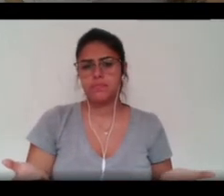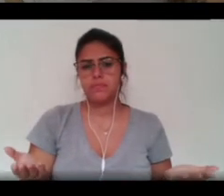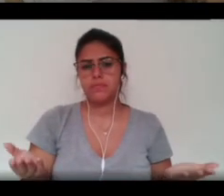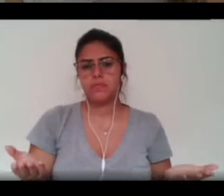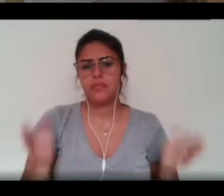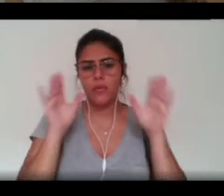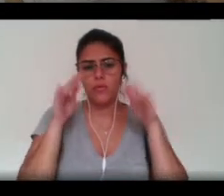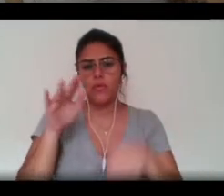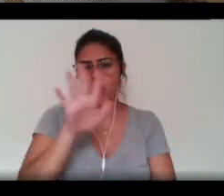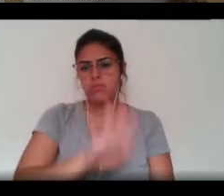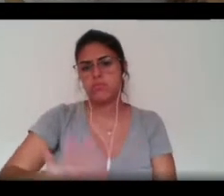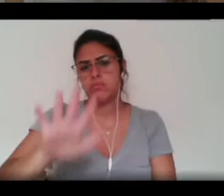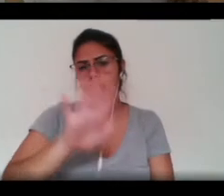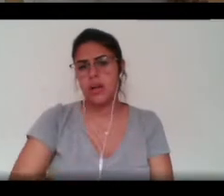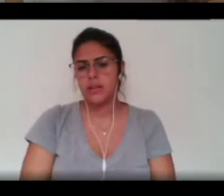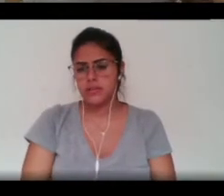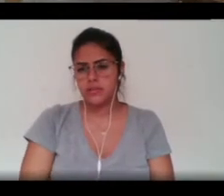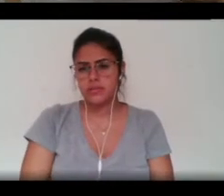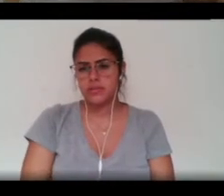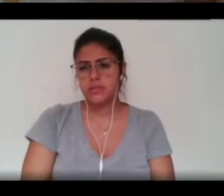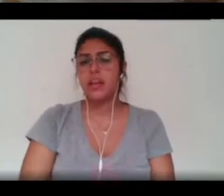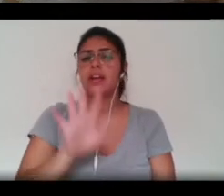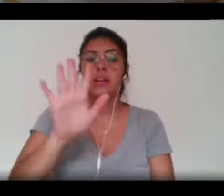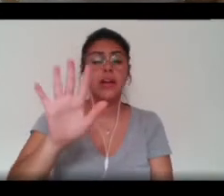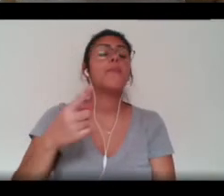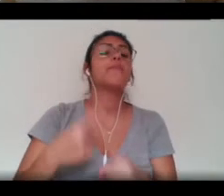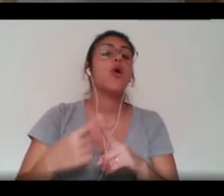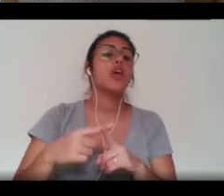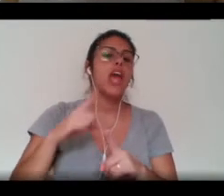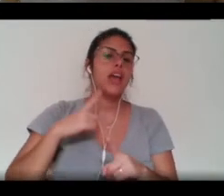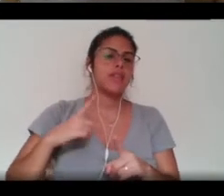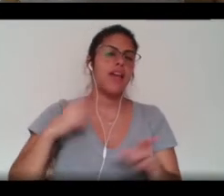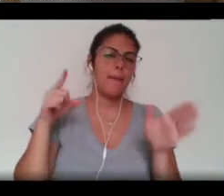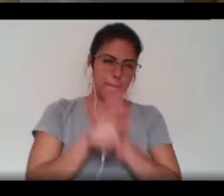essa parte? E por que ele perguntou isso?